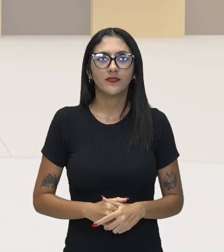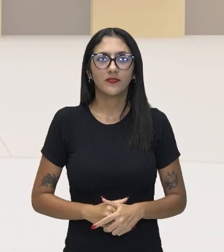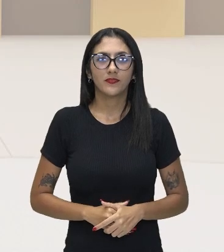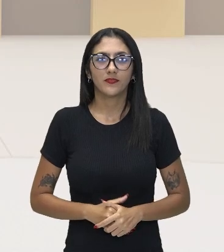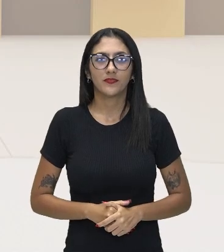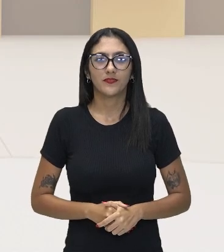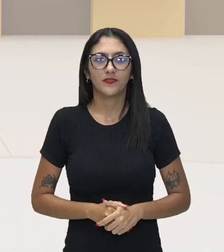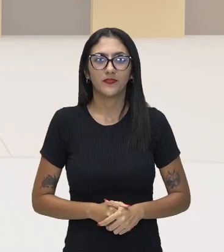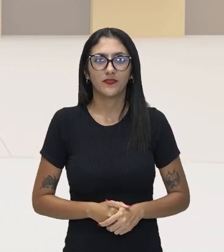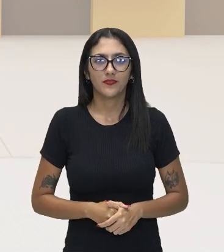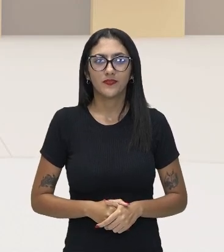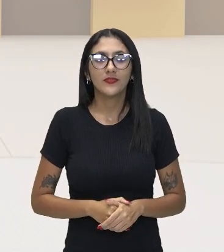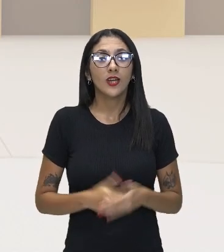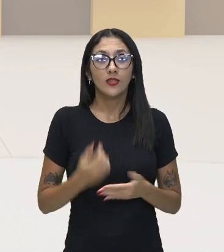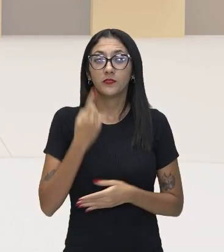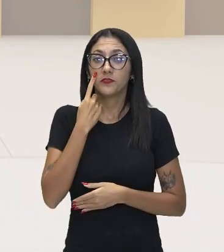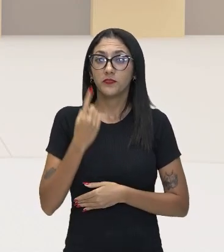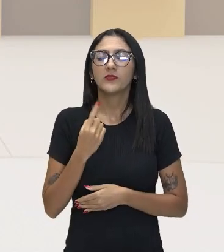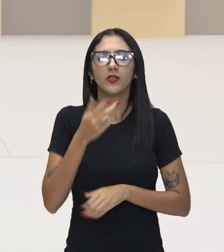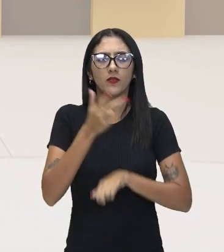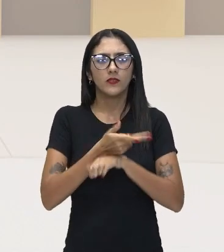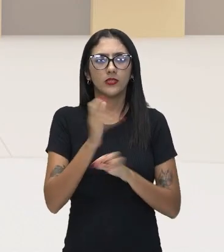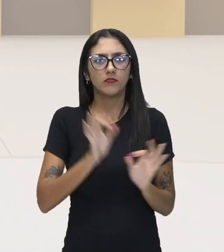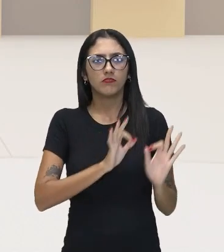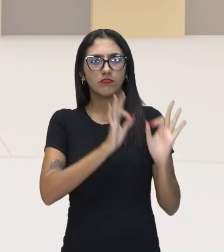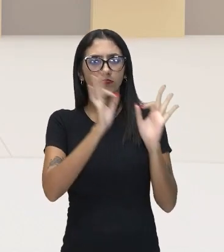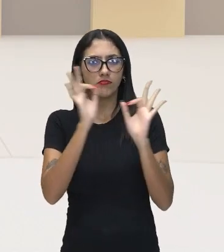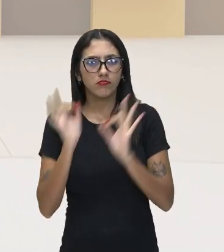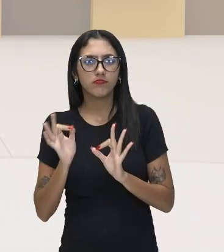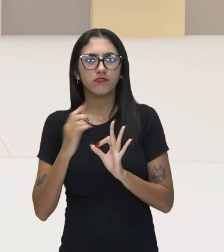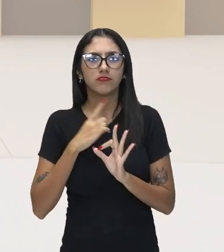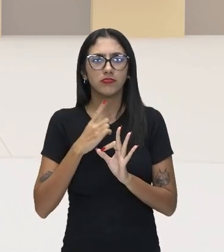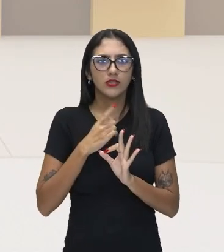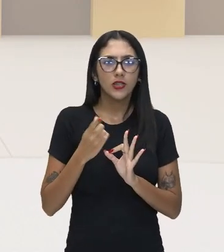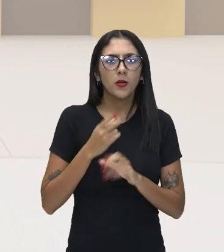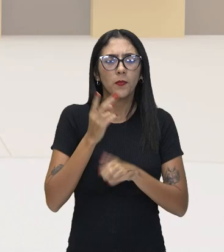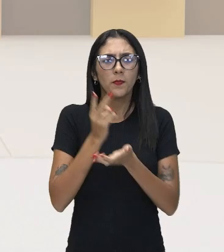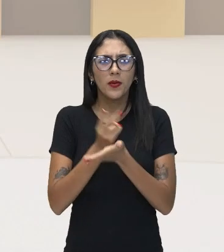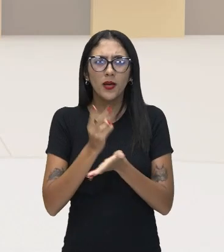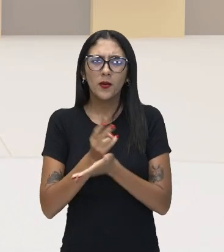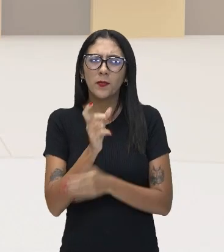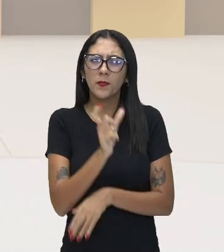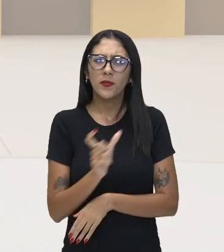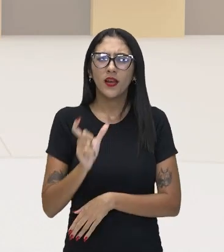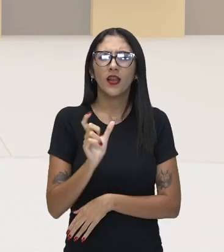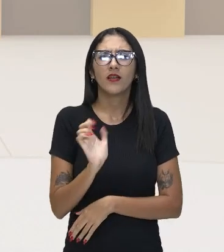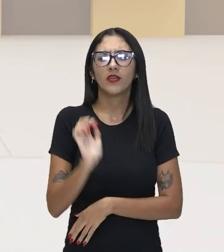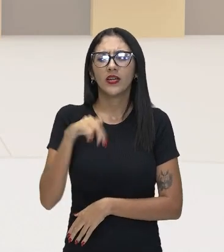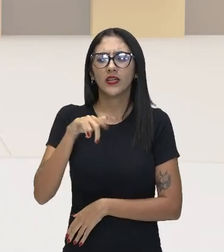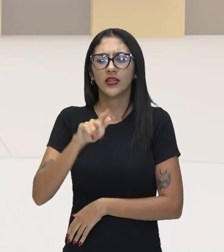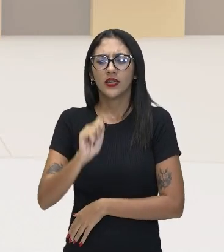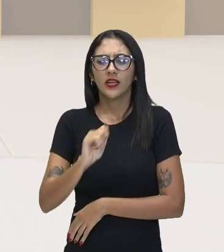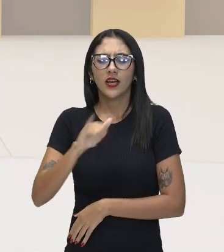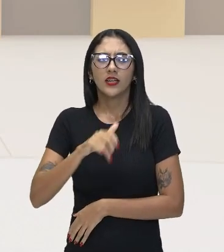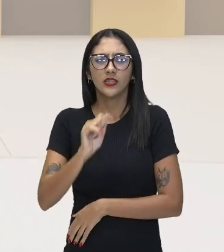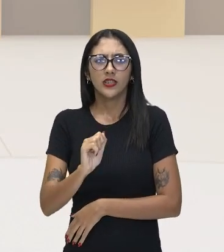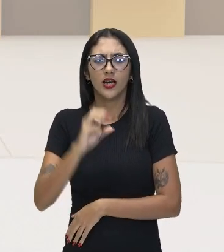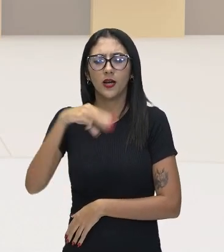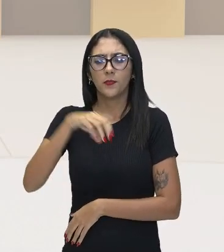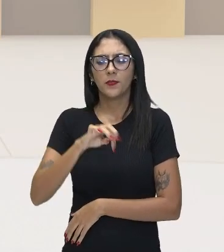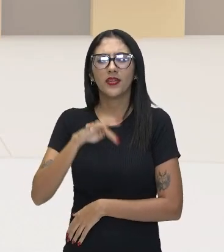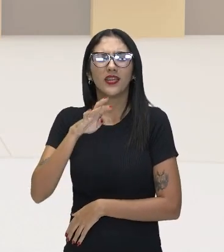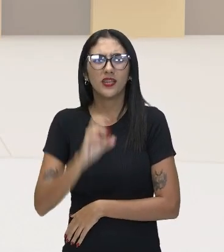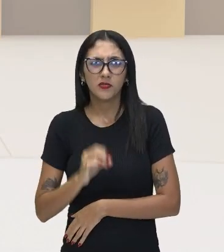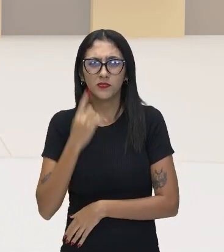Muito bem, vocês viram aí no nosso vídeo que nós tivemos, apareceu bastante a palavra engajamento, engajar, né? Nós